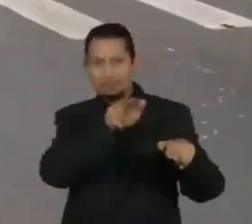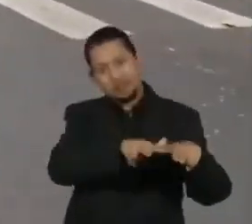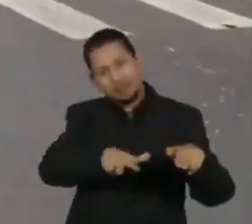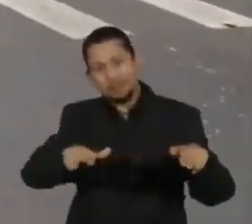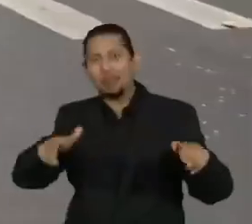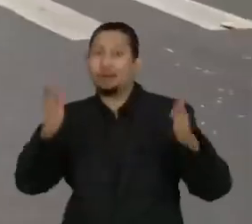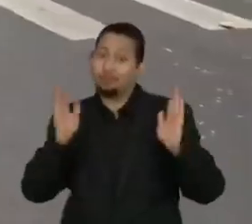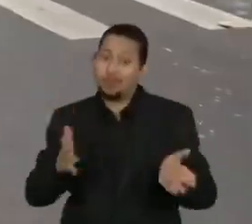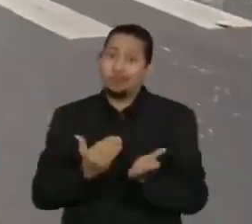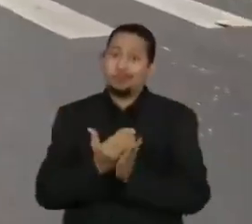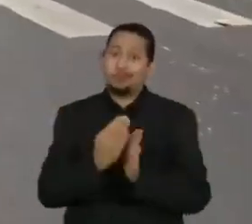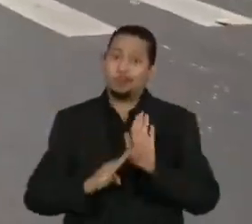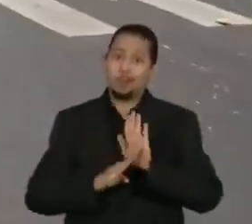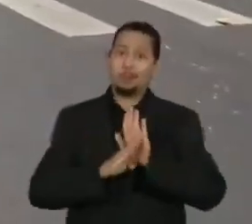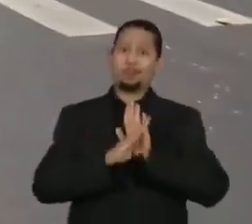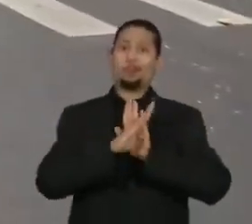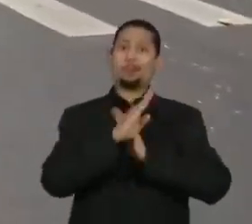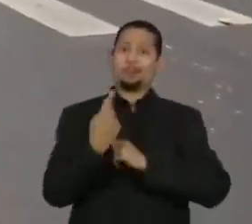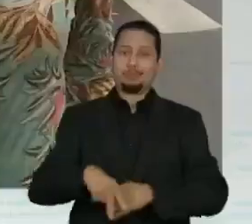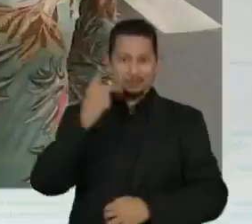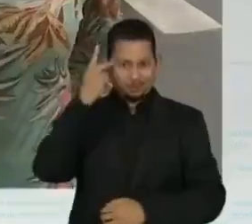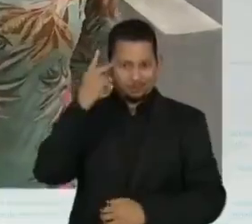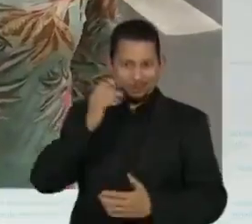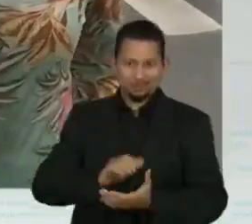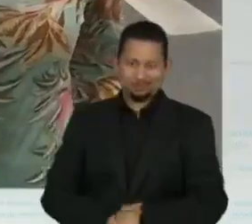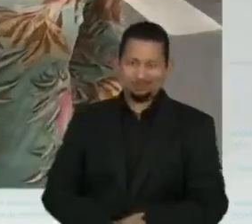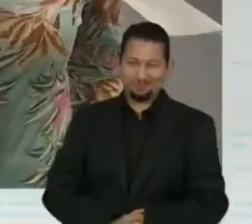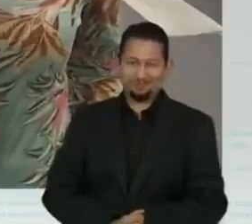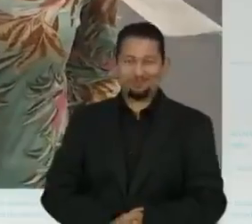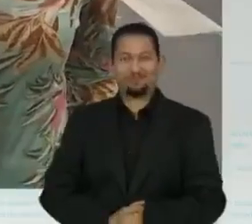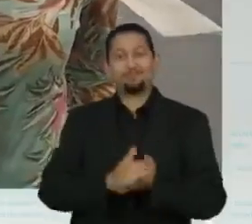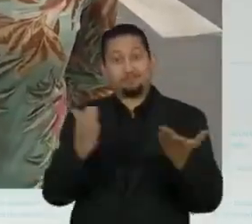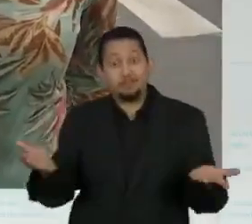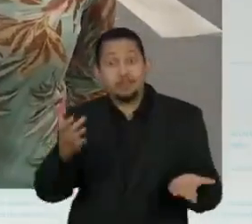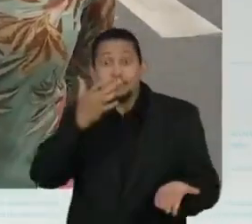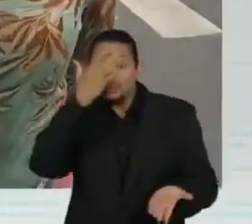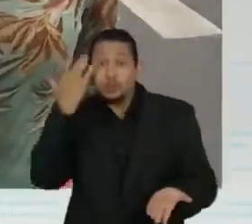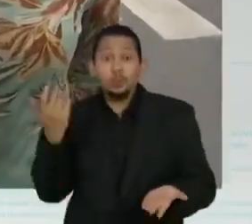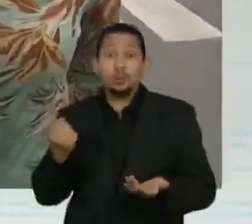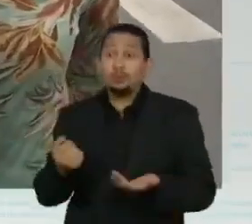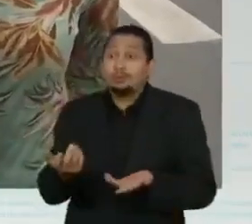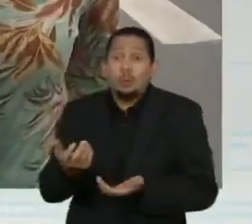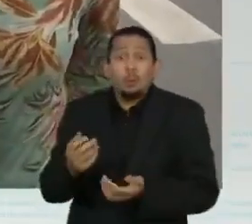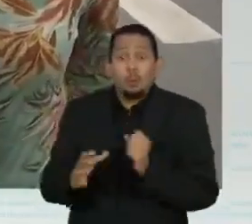já estão em alta aqui no estado de São Paulo, Joyce. Muita gente sem tomar os